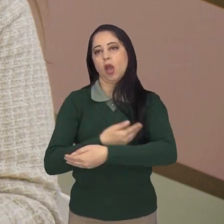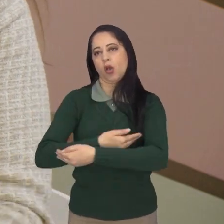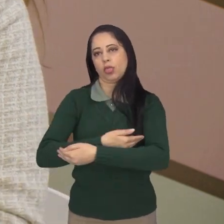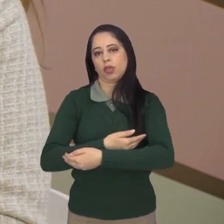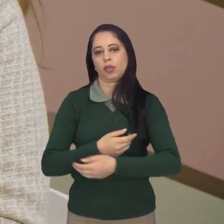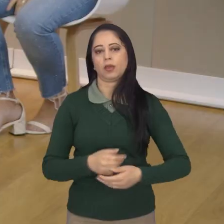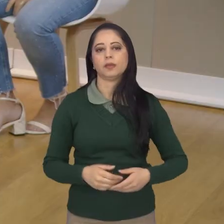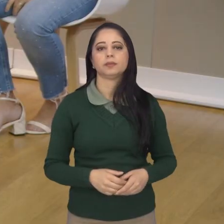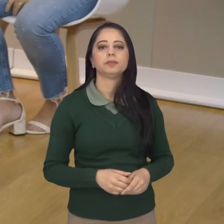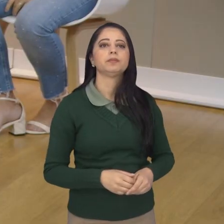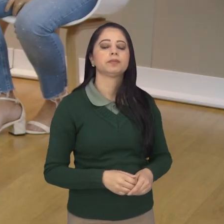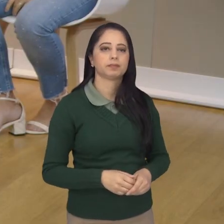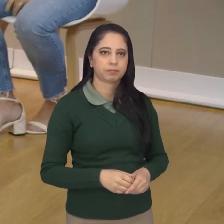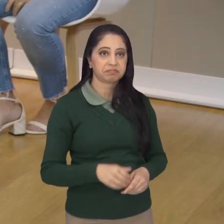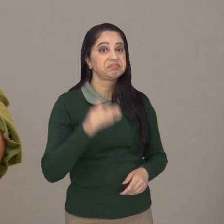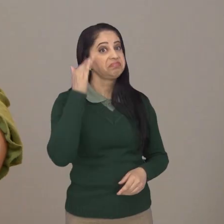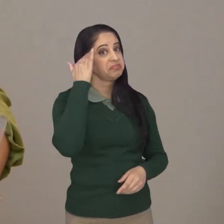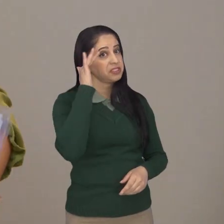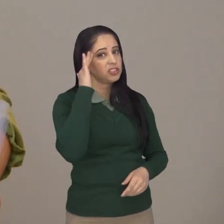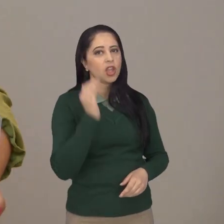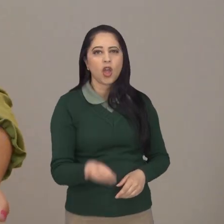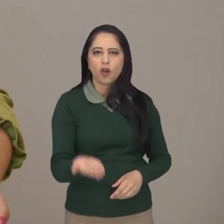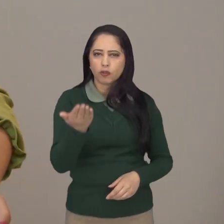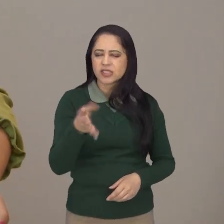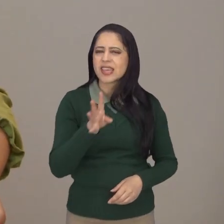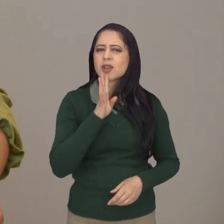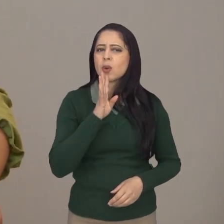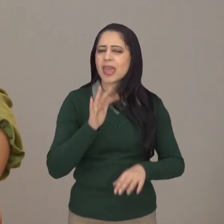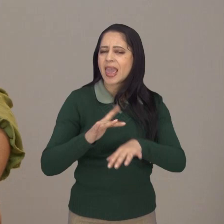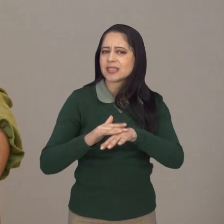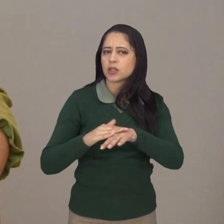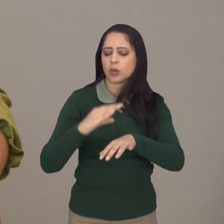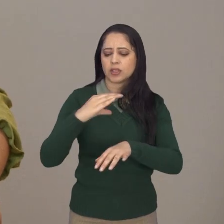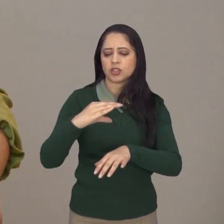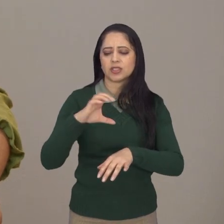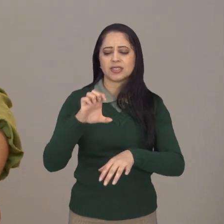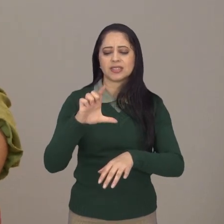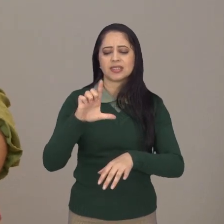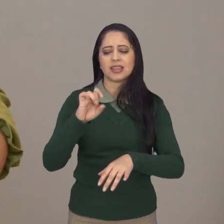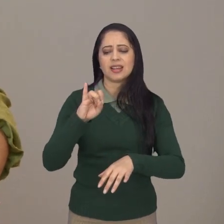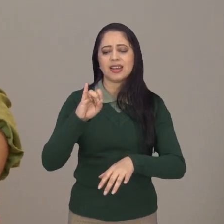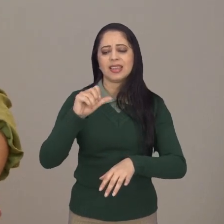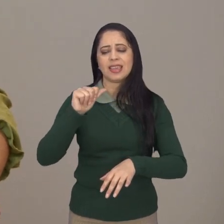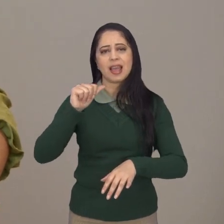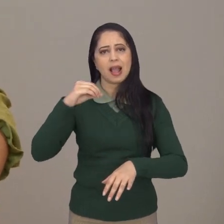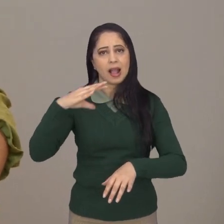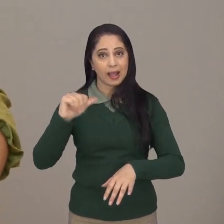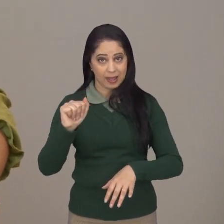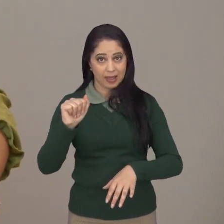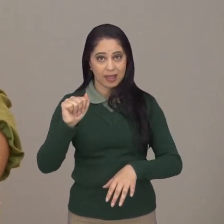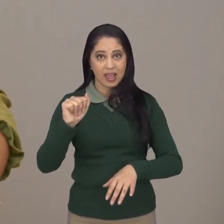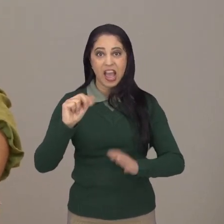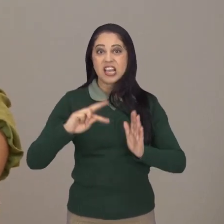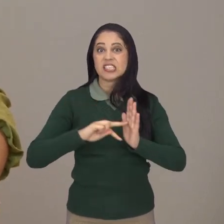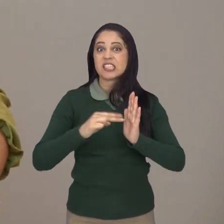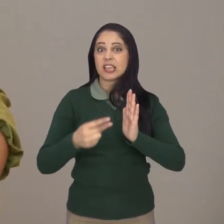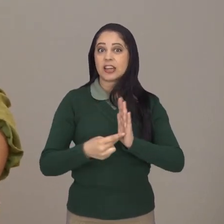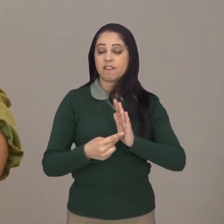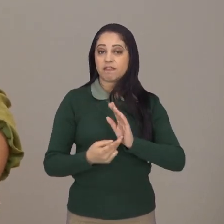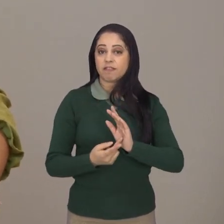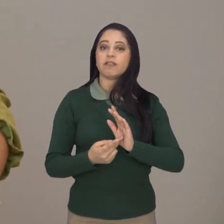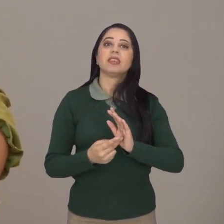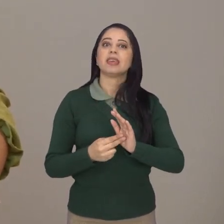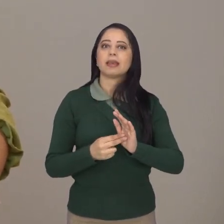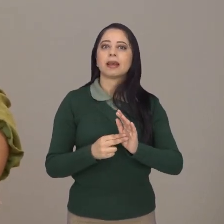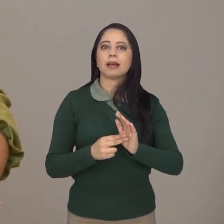bebê. Entendi. Bom, e você, já ouviu falar sobre a doença celíaca? Ela é uma reação do sistema imunológico ao